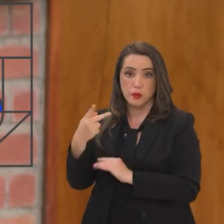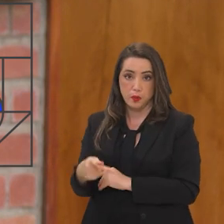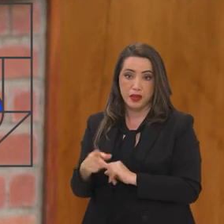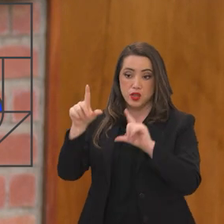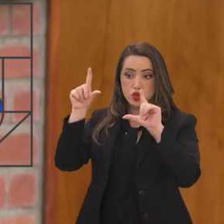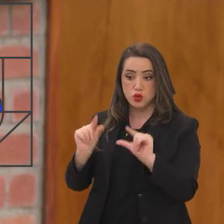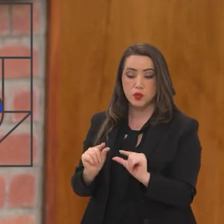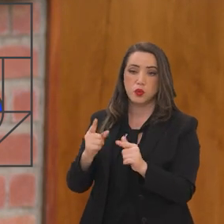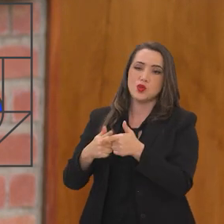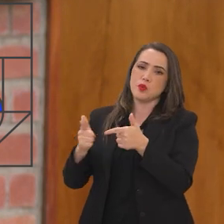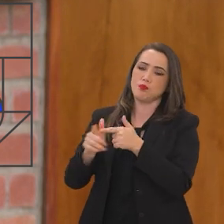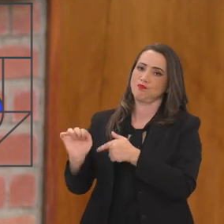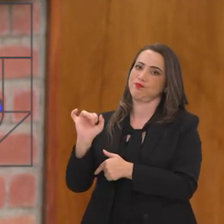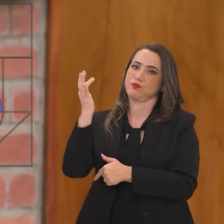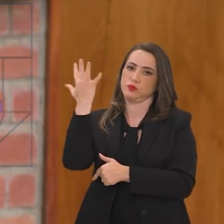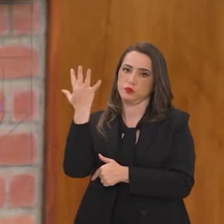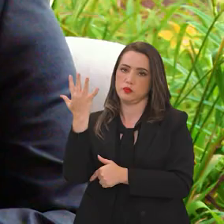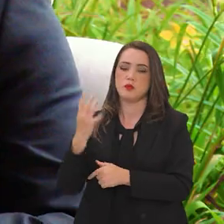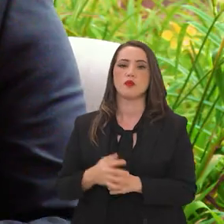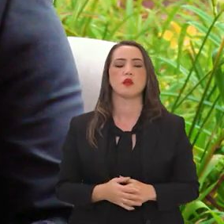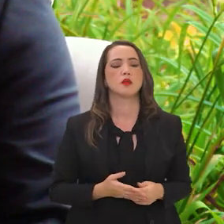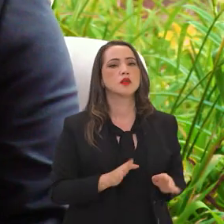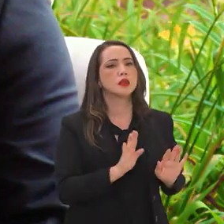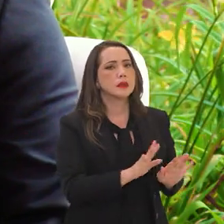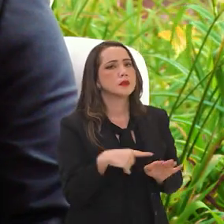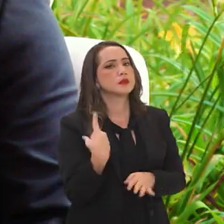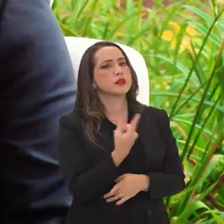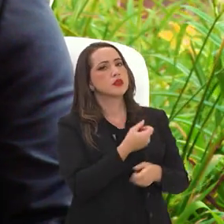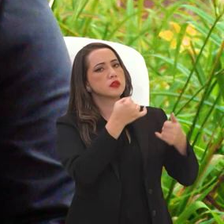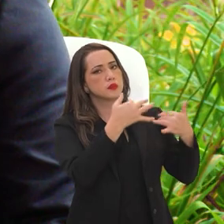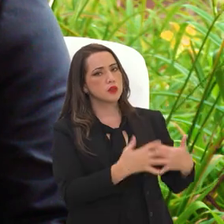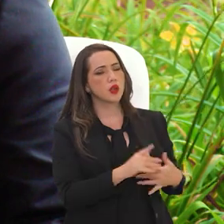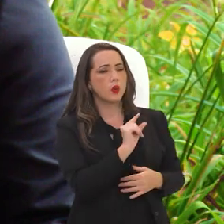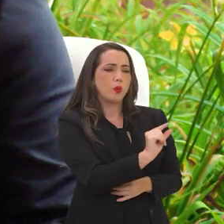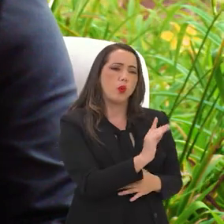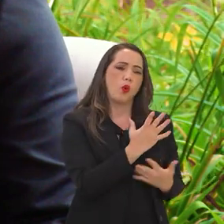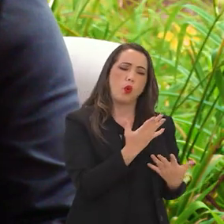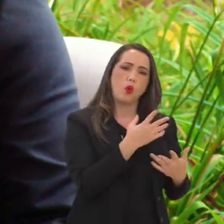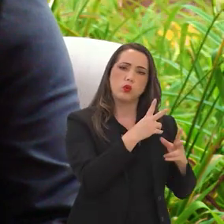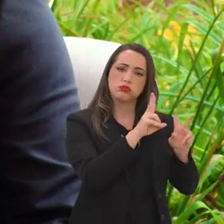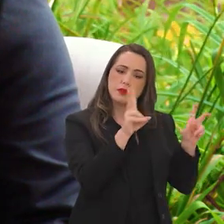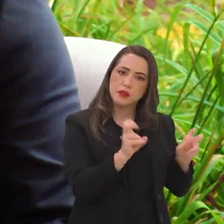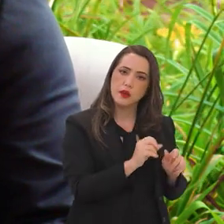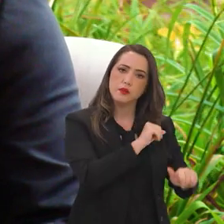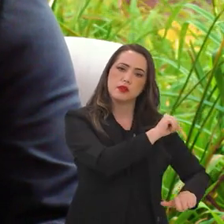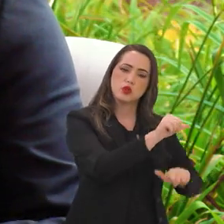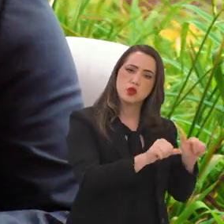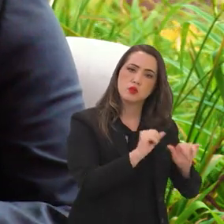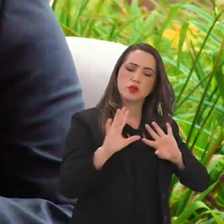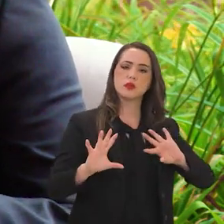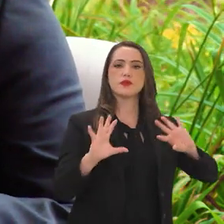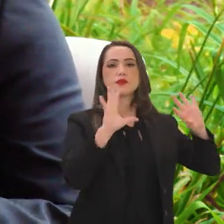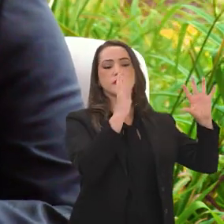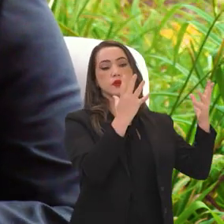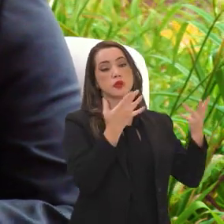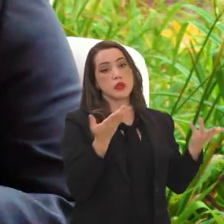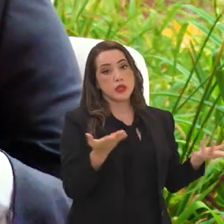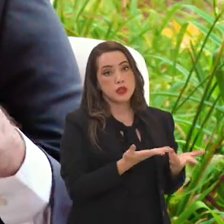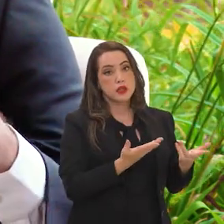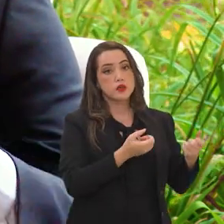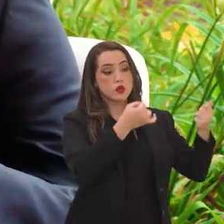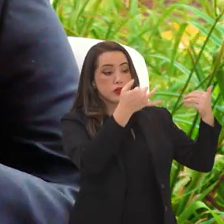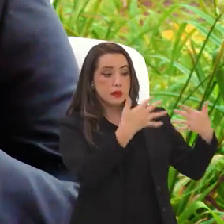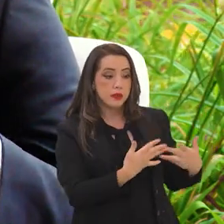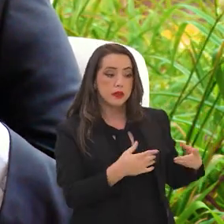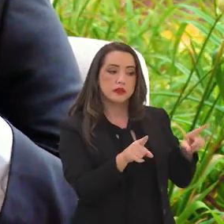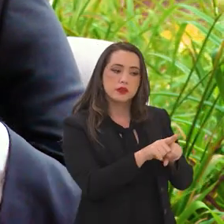reduz os impactos ambientais ao mesmo tempo agora a gente tá falando um pouquinho dessa questão da mudança climática e